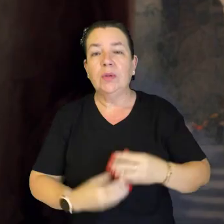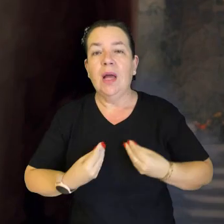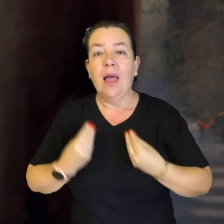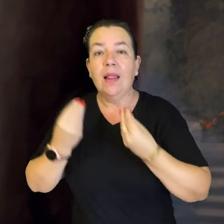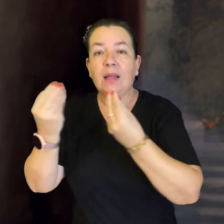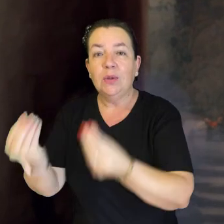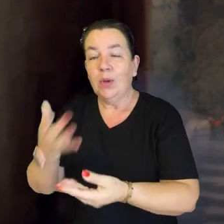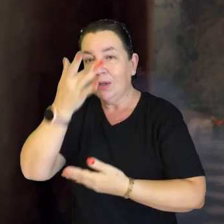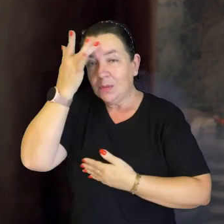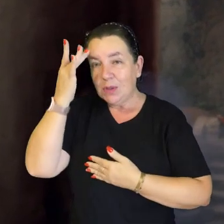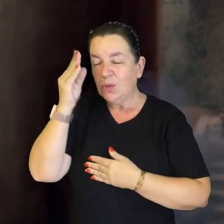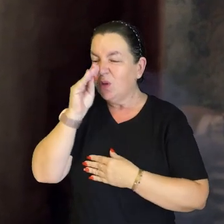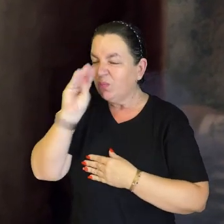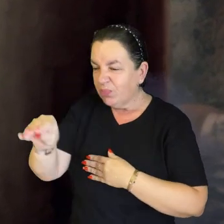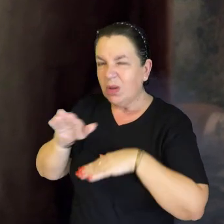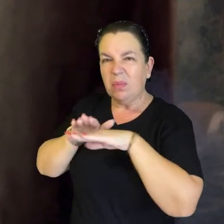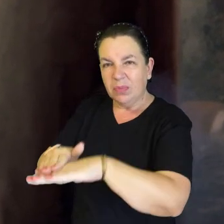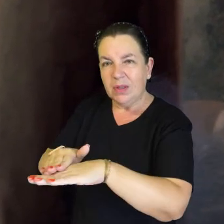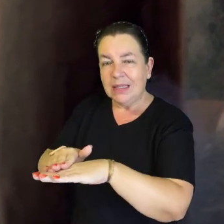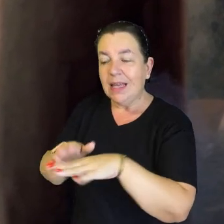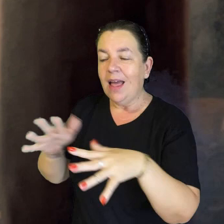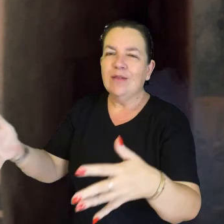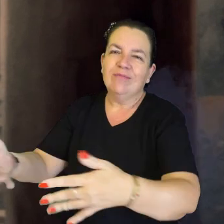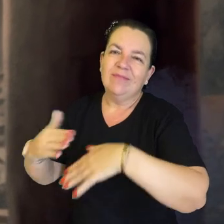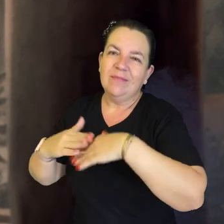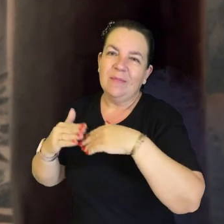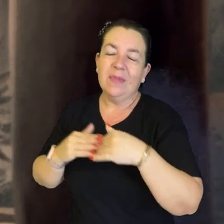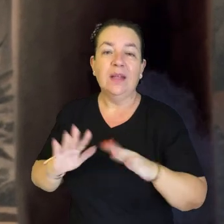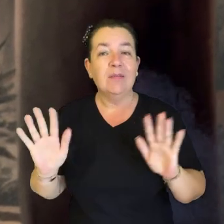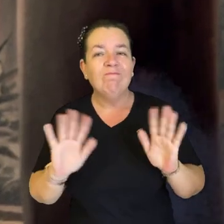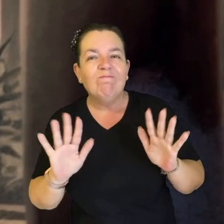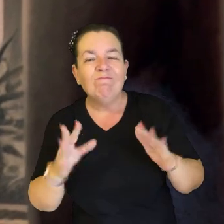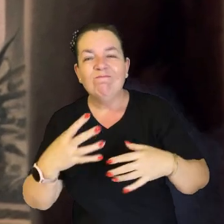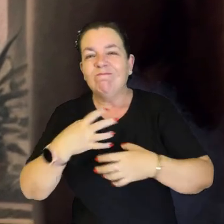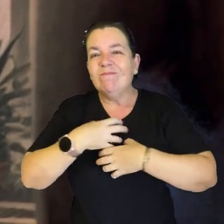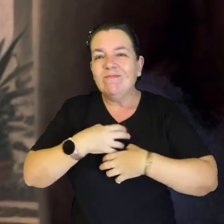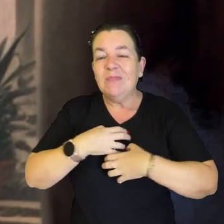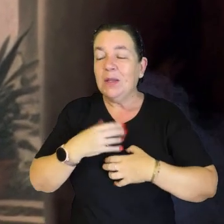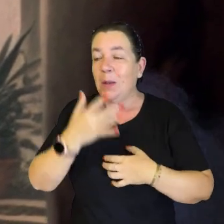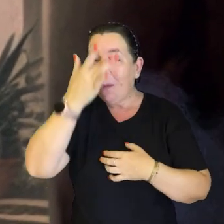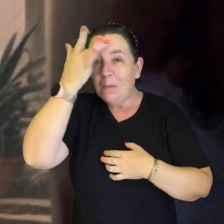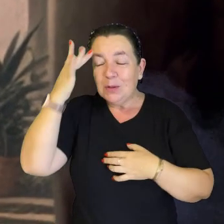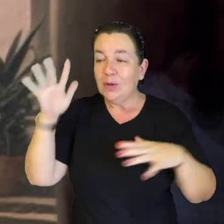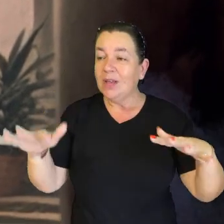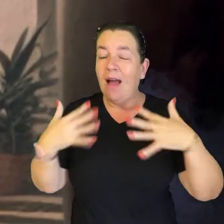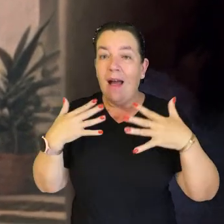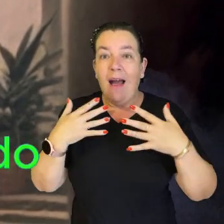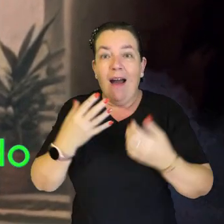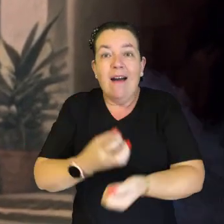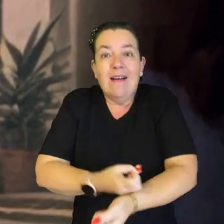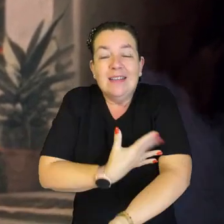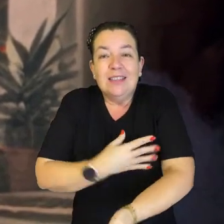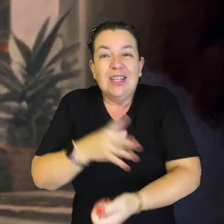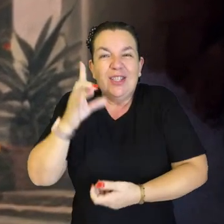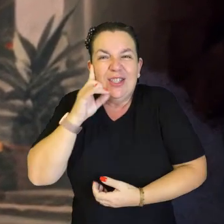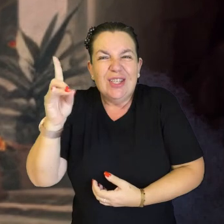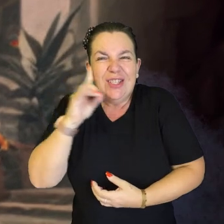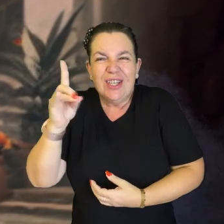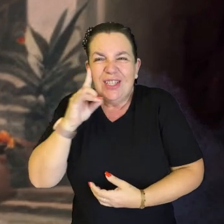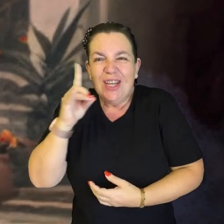toda sua vida doando-se aos excluídos e abandonados. Sua despedida atraiu e comoveu milhares de pessoas pelo mundo